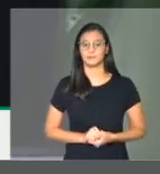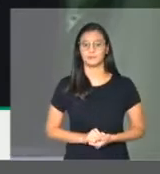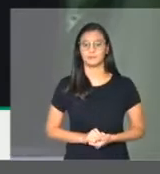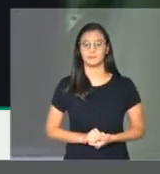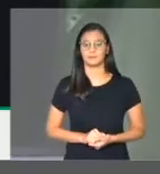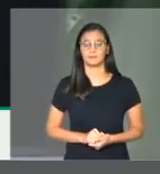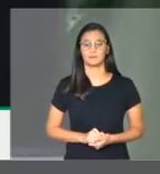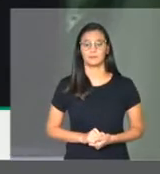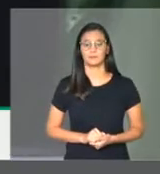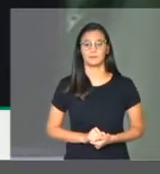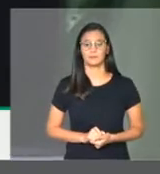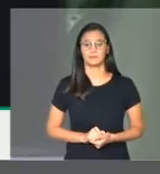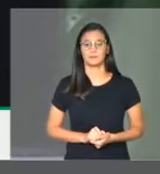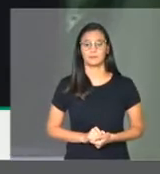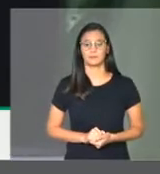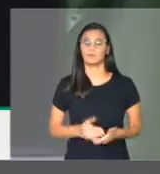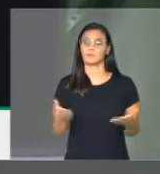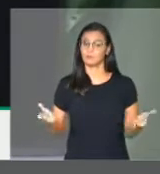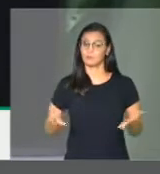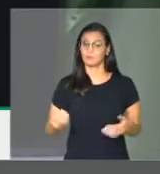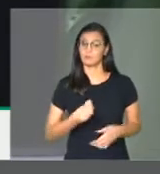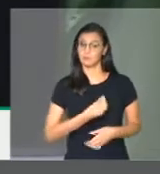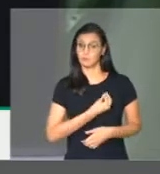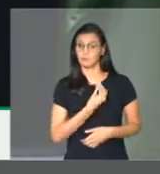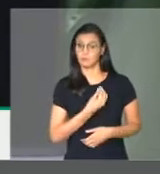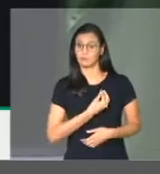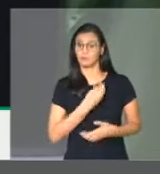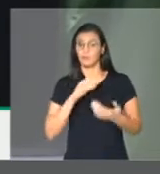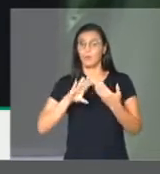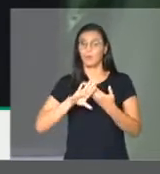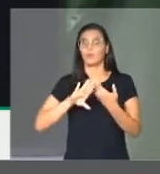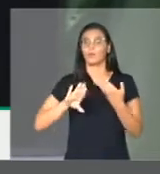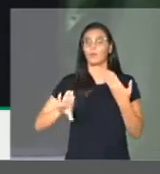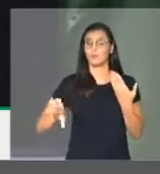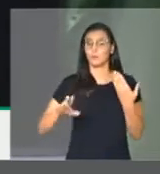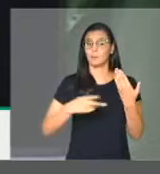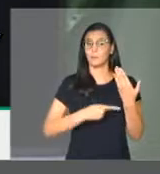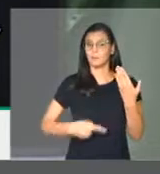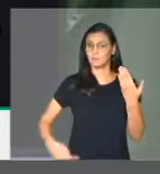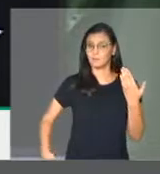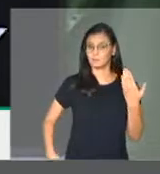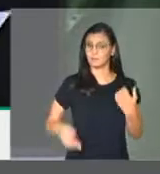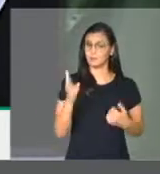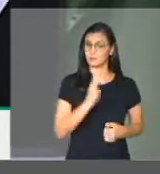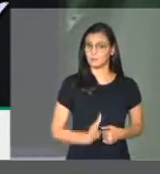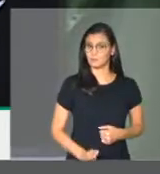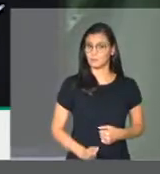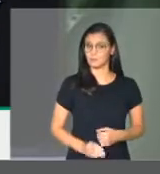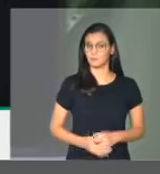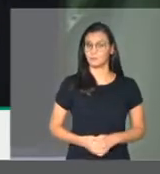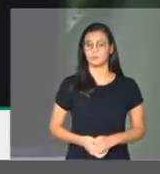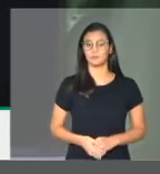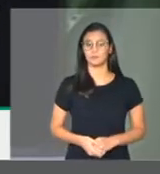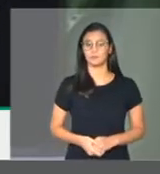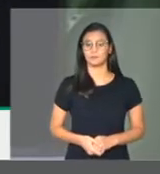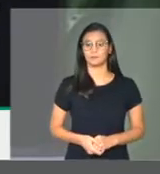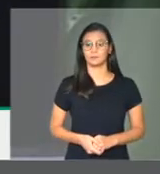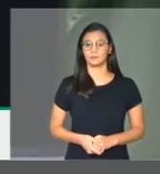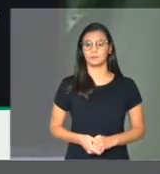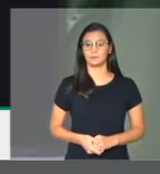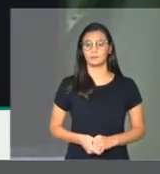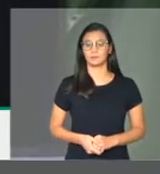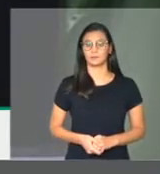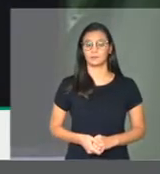par disso, vivenciamos o afastamento sempre traumático de um presidente da República, o que cindiu o país.